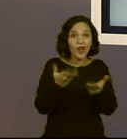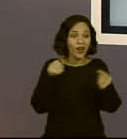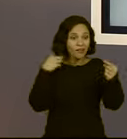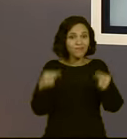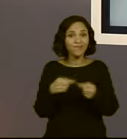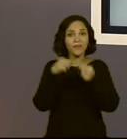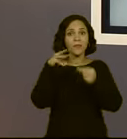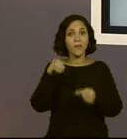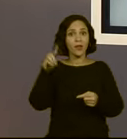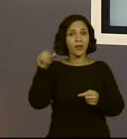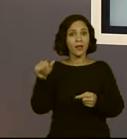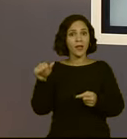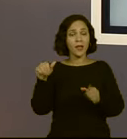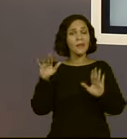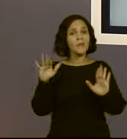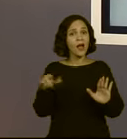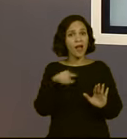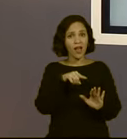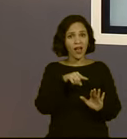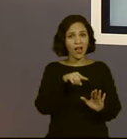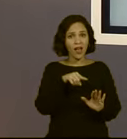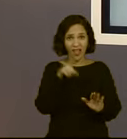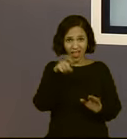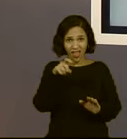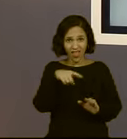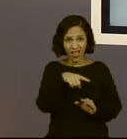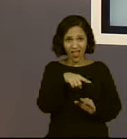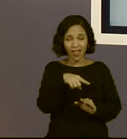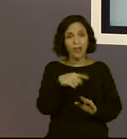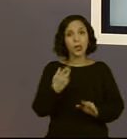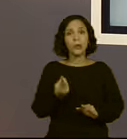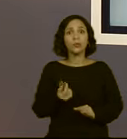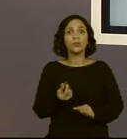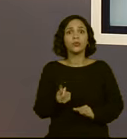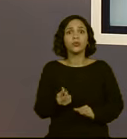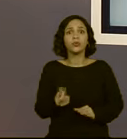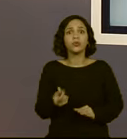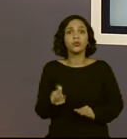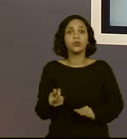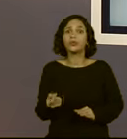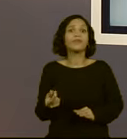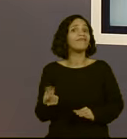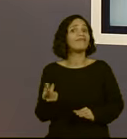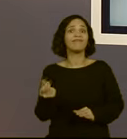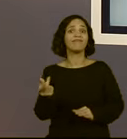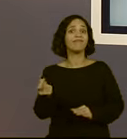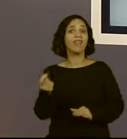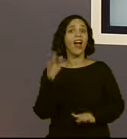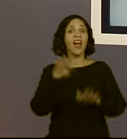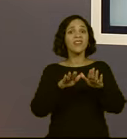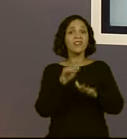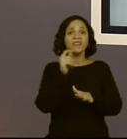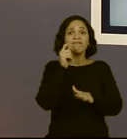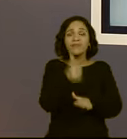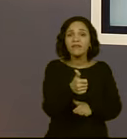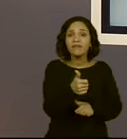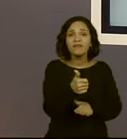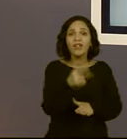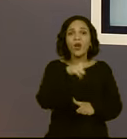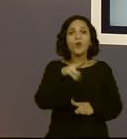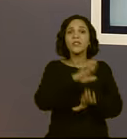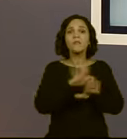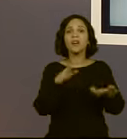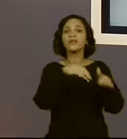algo da moda não necessariamente vai ser algo que você vai ter um durante um período longo da sua vida